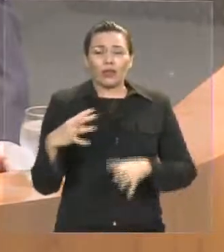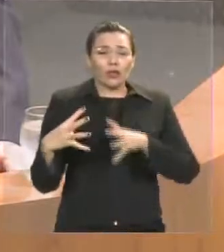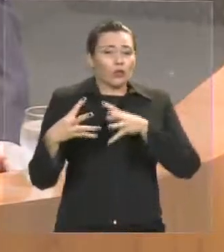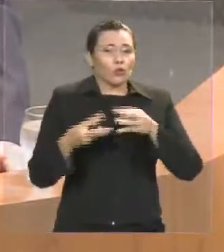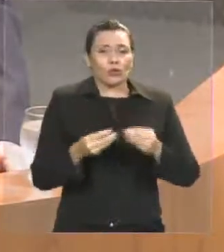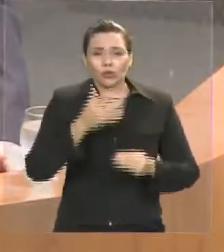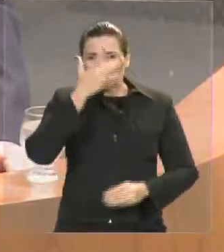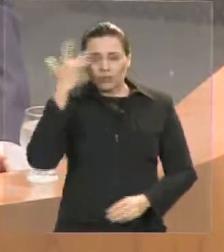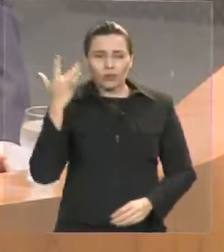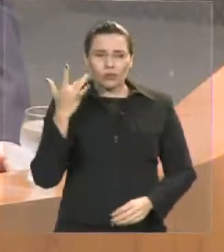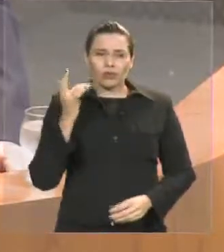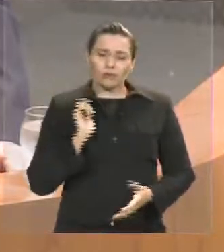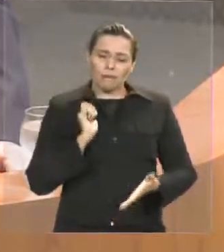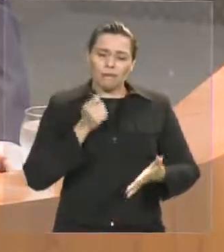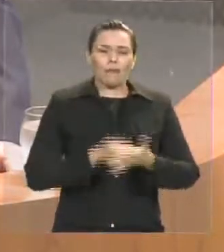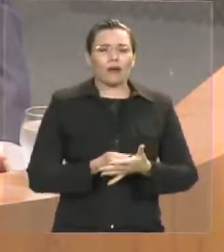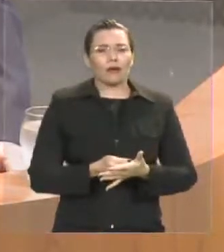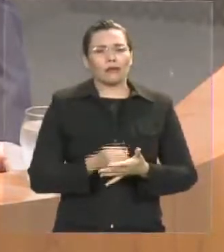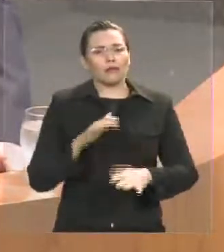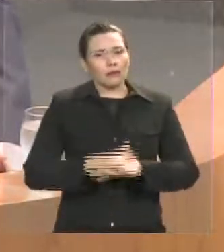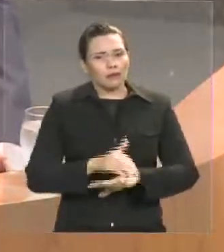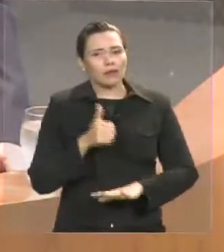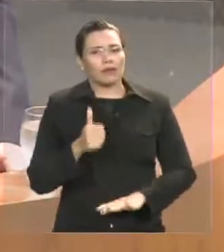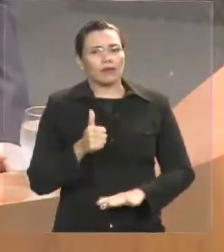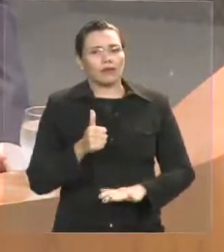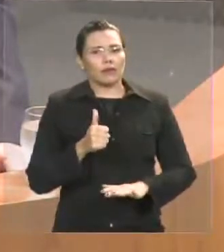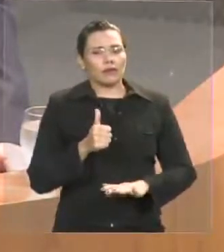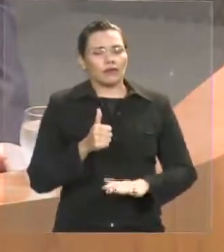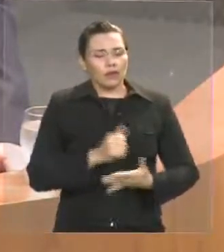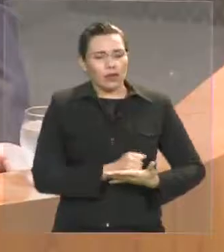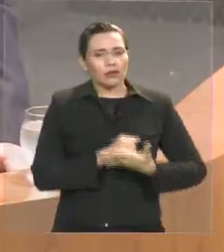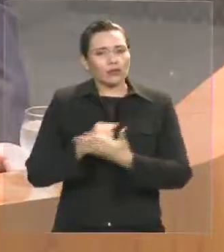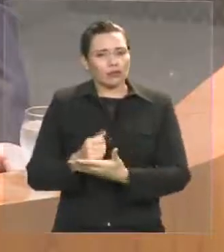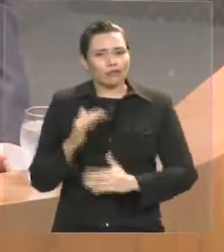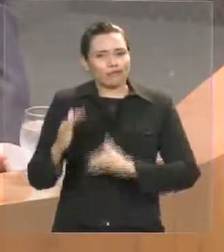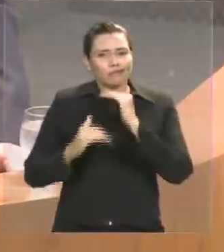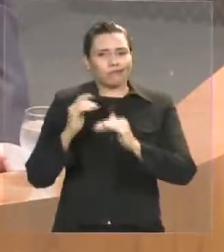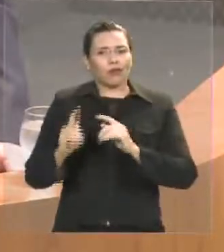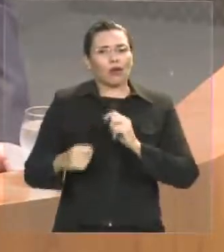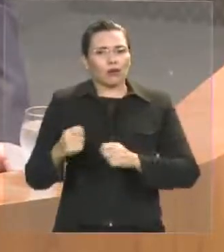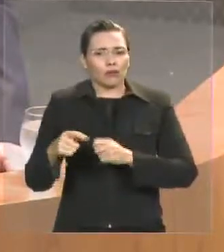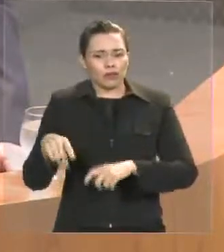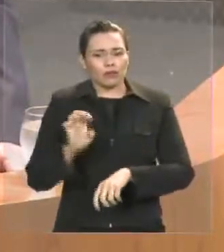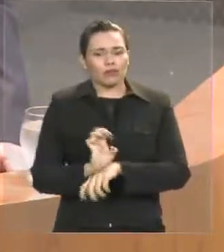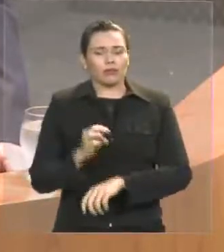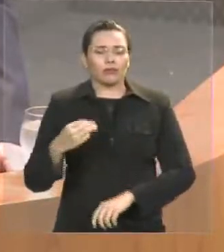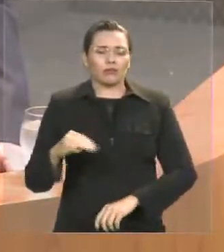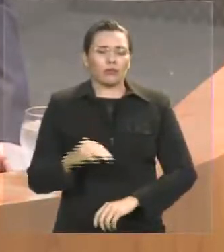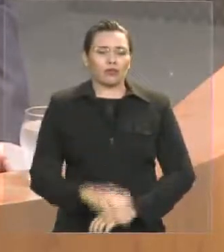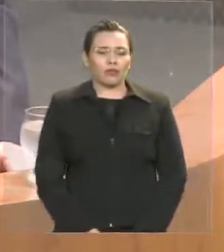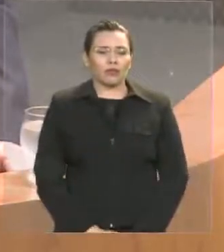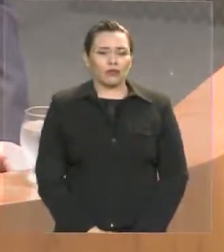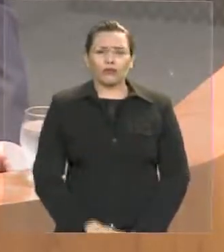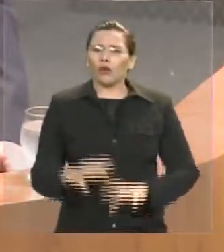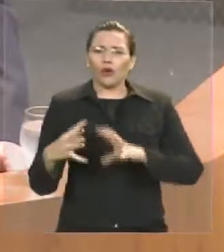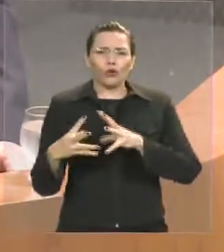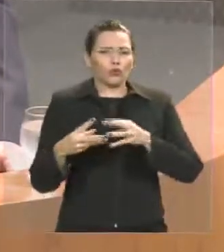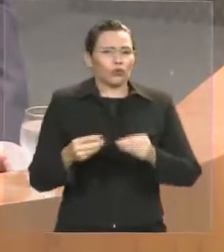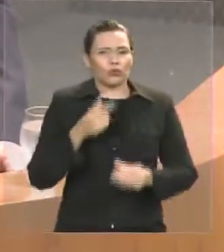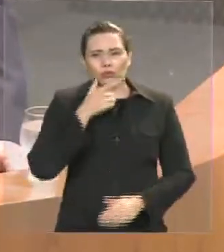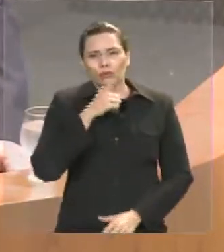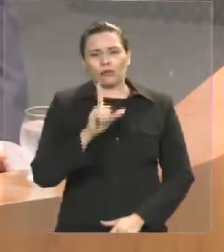todo mundo paga menos. Ou todo mundo é beneficiado. Né? Eu tenho a impressão, tem um